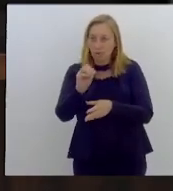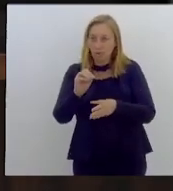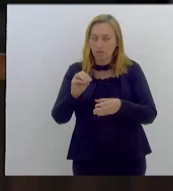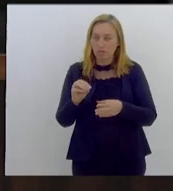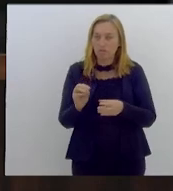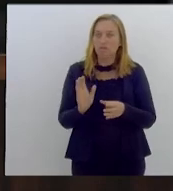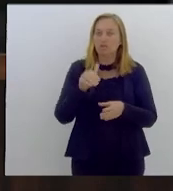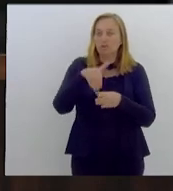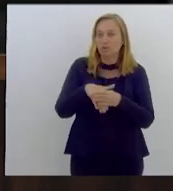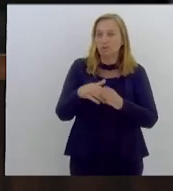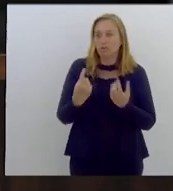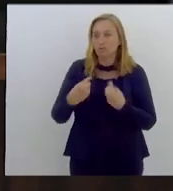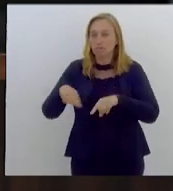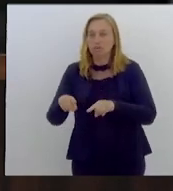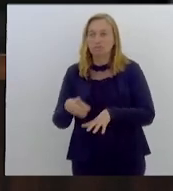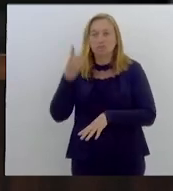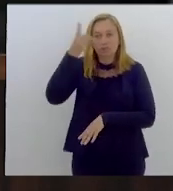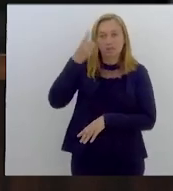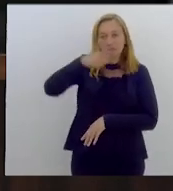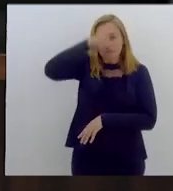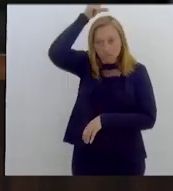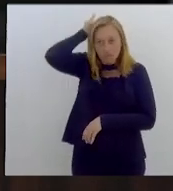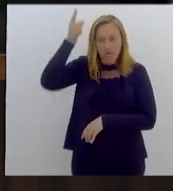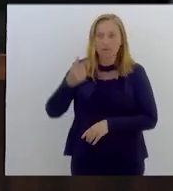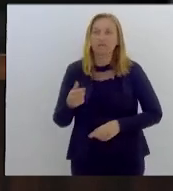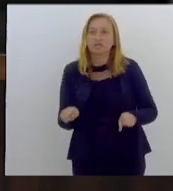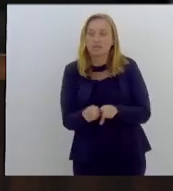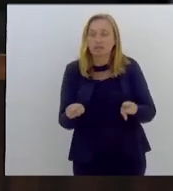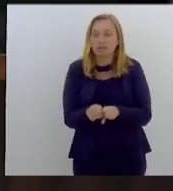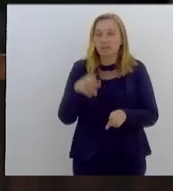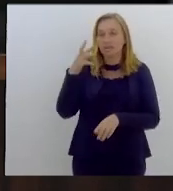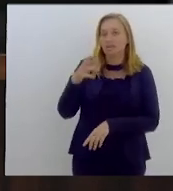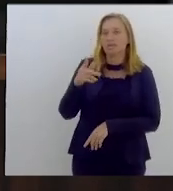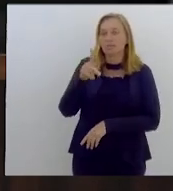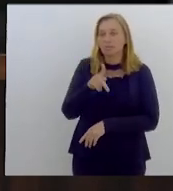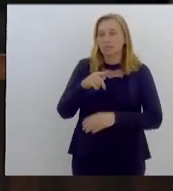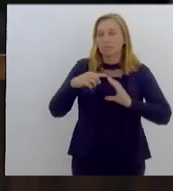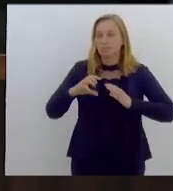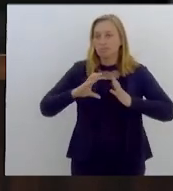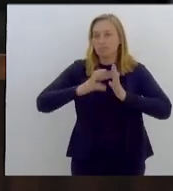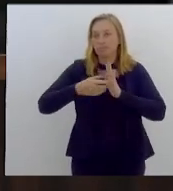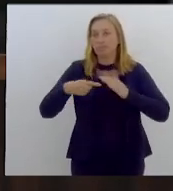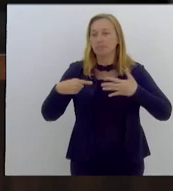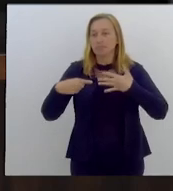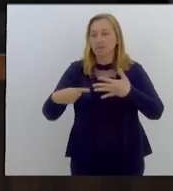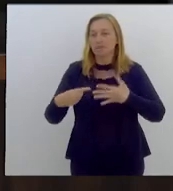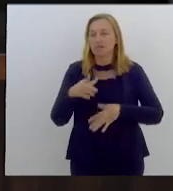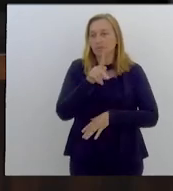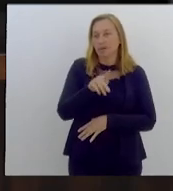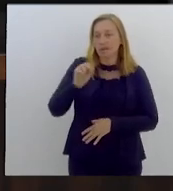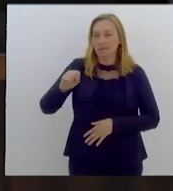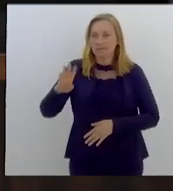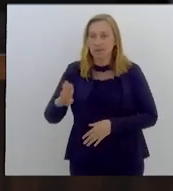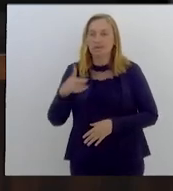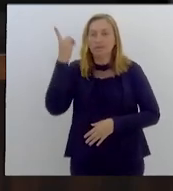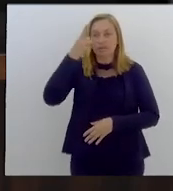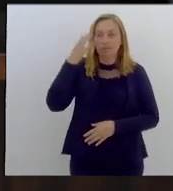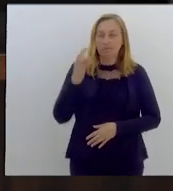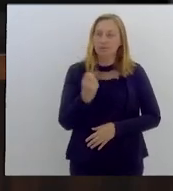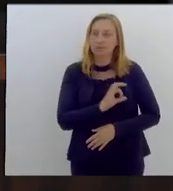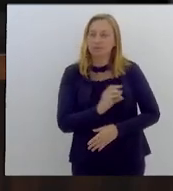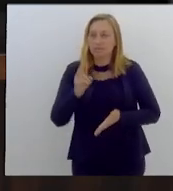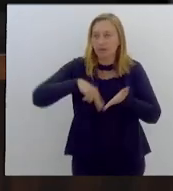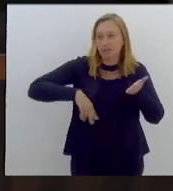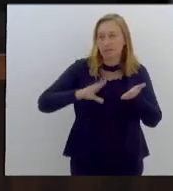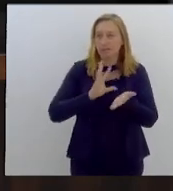com voto pela abstenção do nobre deputado Luiz Paulo e também da bancada do PSOL. PSB. Deputada Marta Rocha, para fazer a leitura da ata da